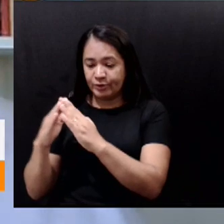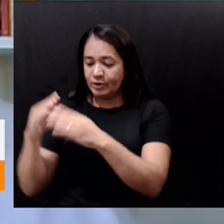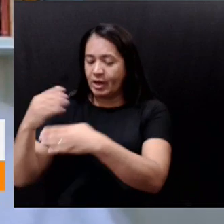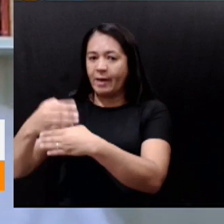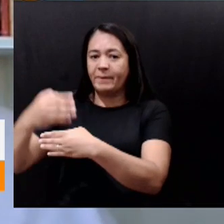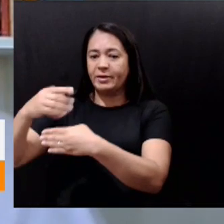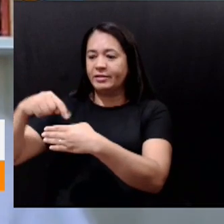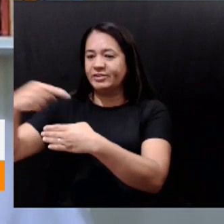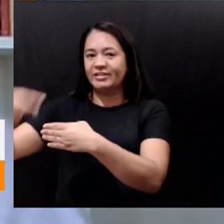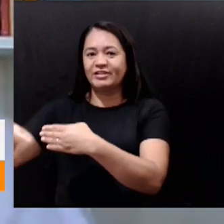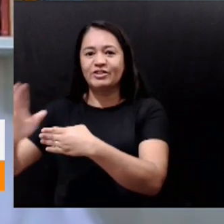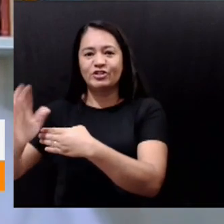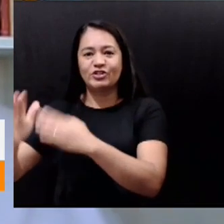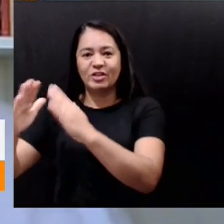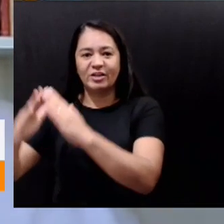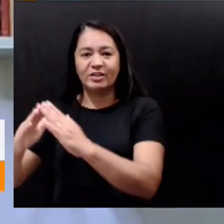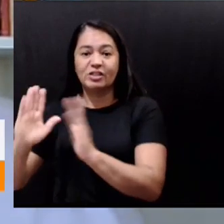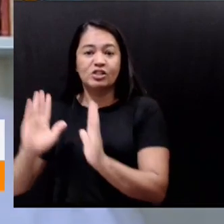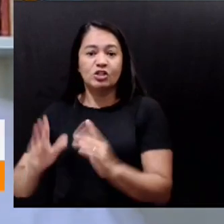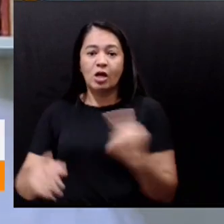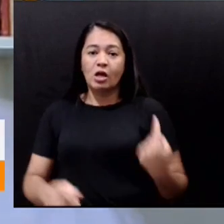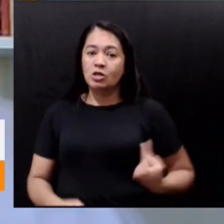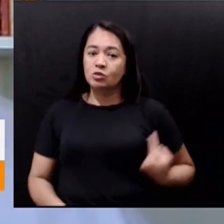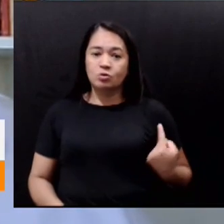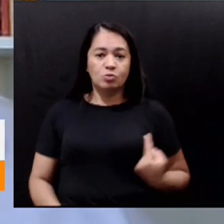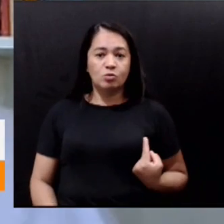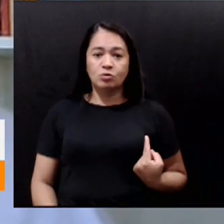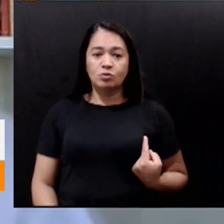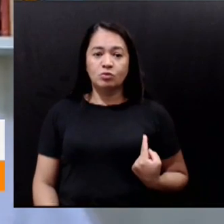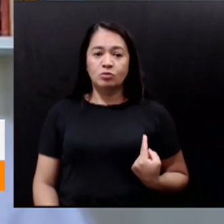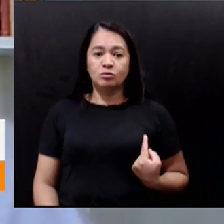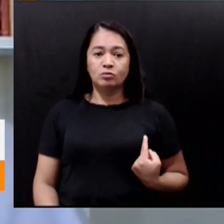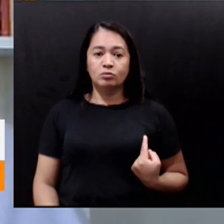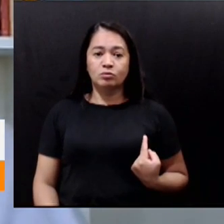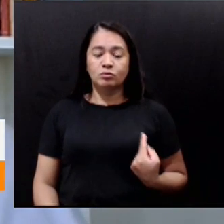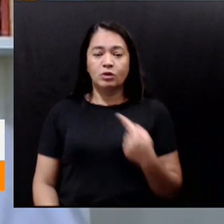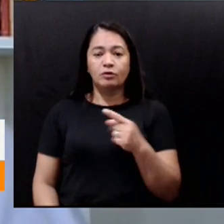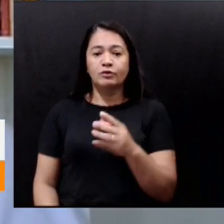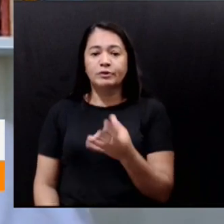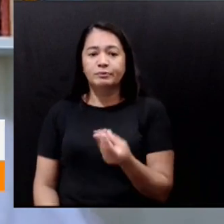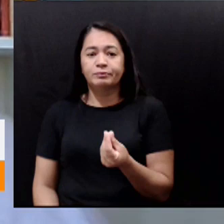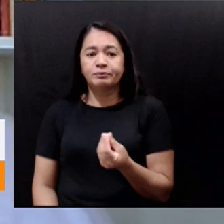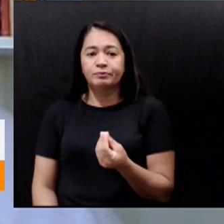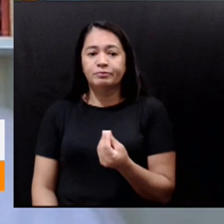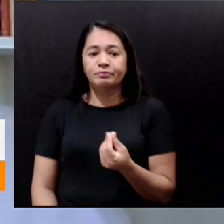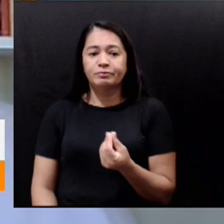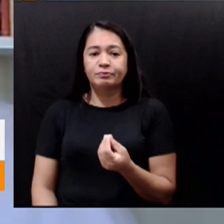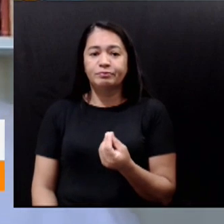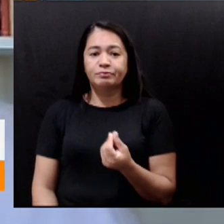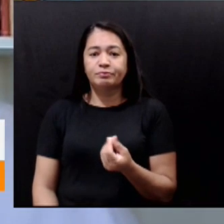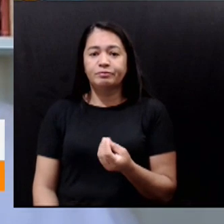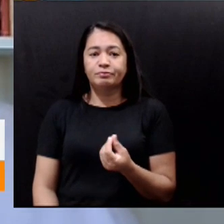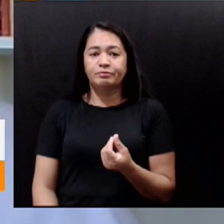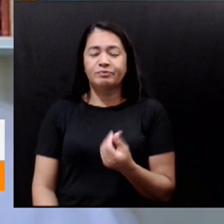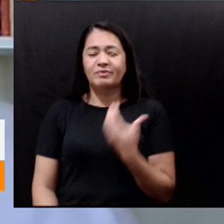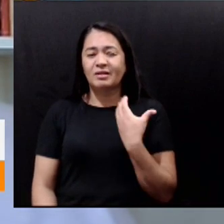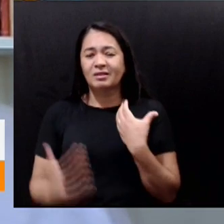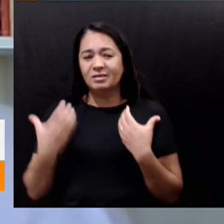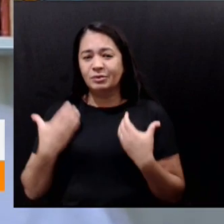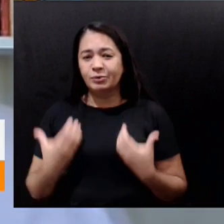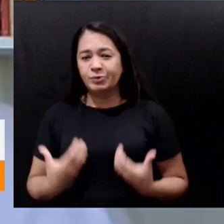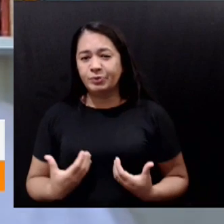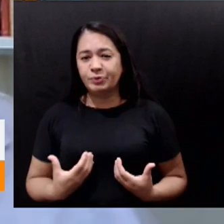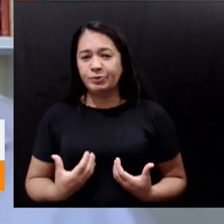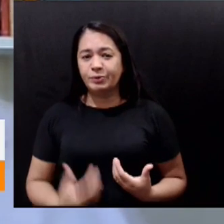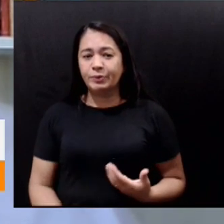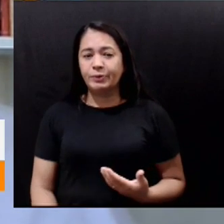de isolamento, muitas vezes. E aí você tem uma extremamente cansativa, você tem